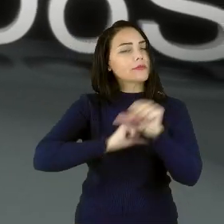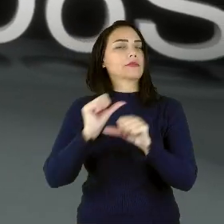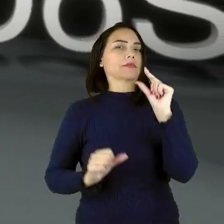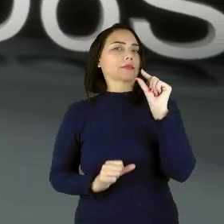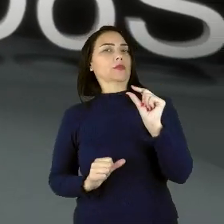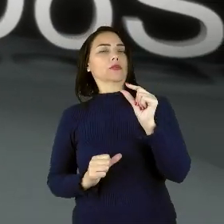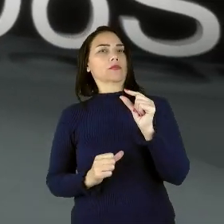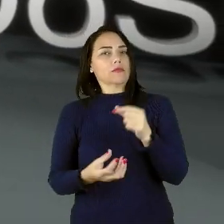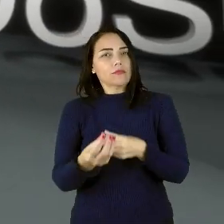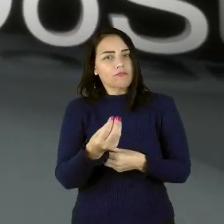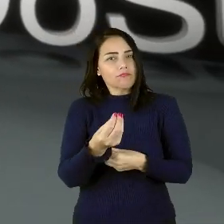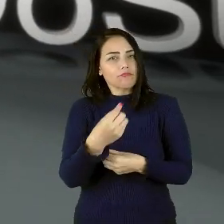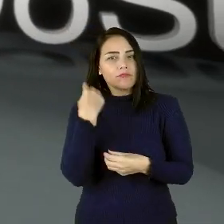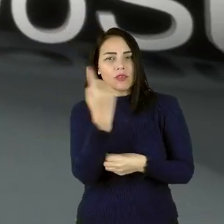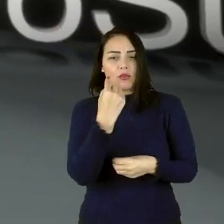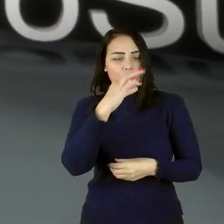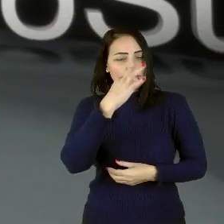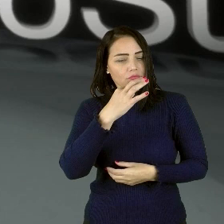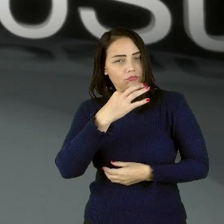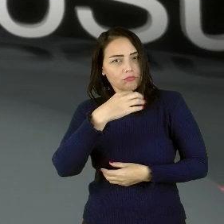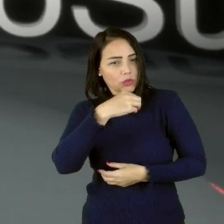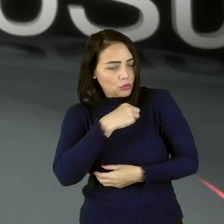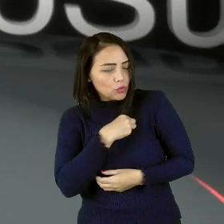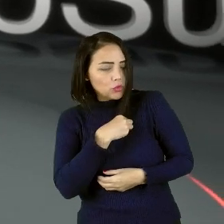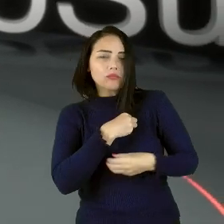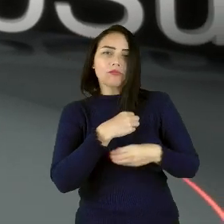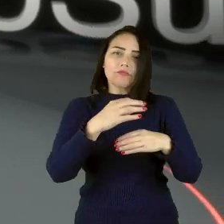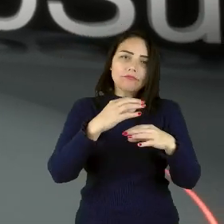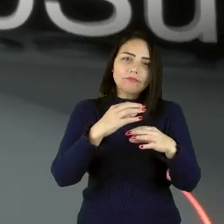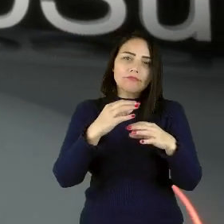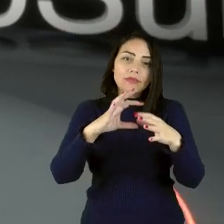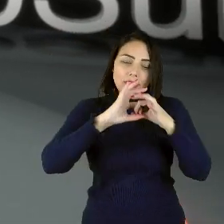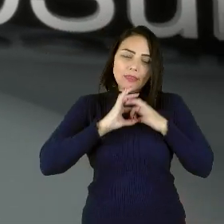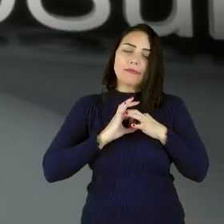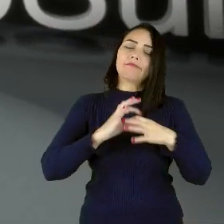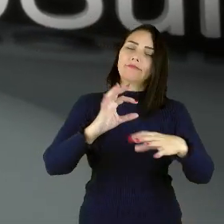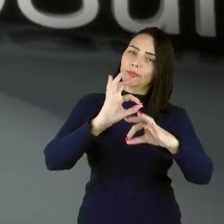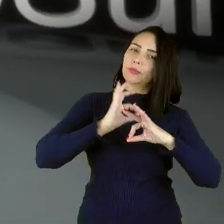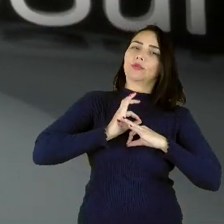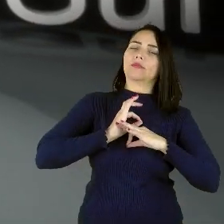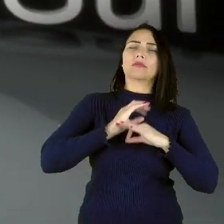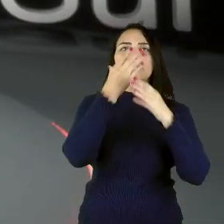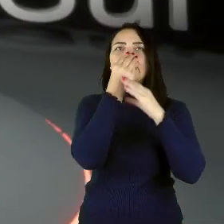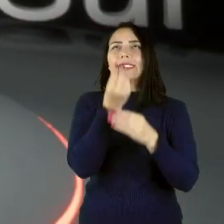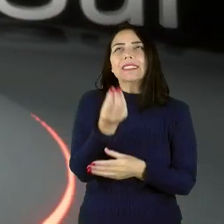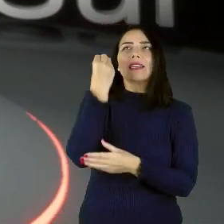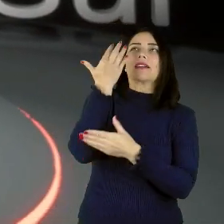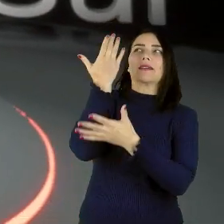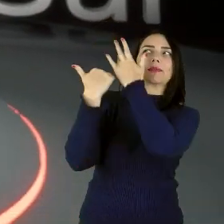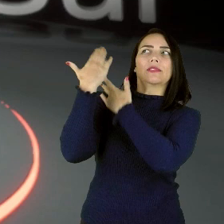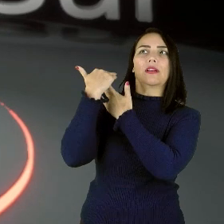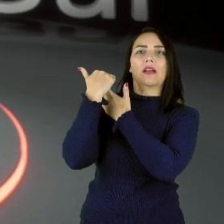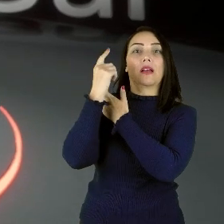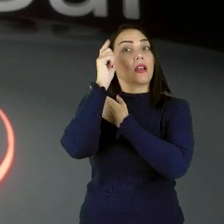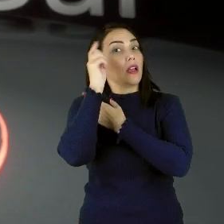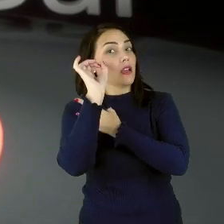Podemos ser com o nosso passado, né? E deixar isso para o passado em si. E não podemos mudar o